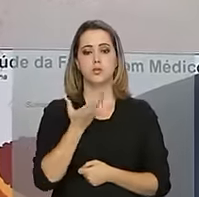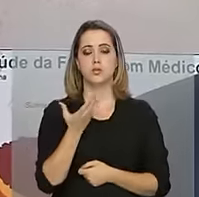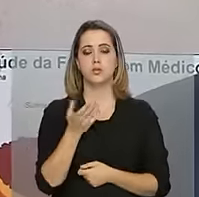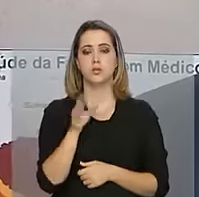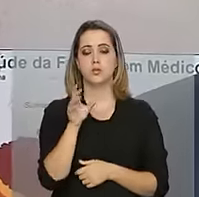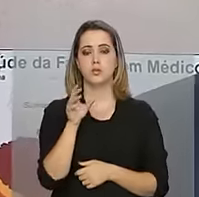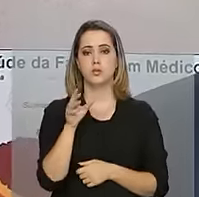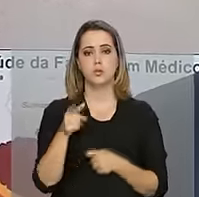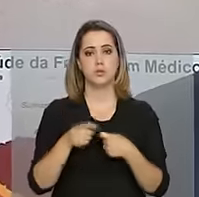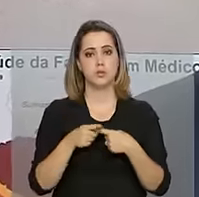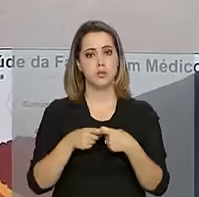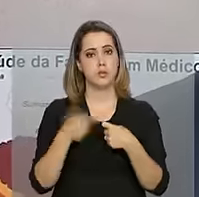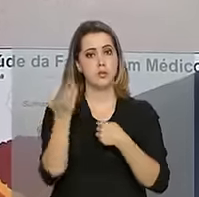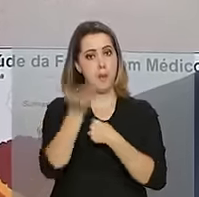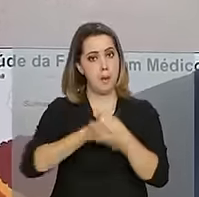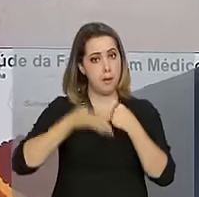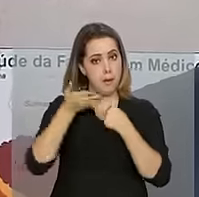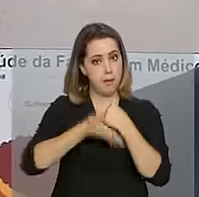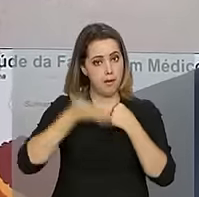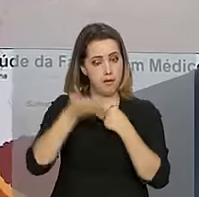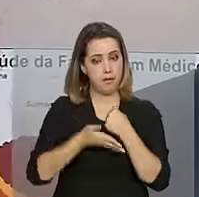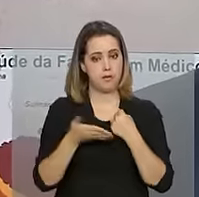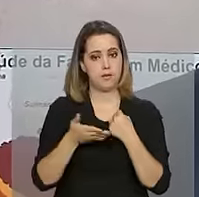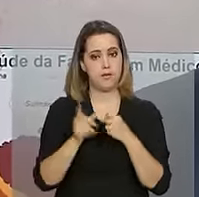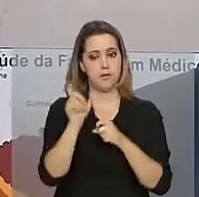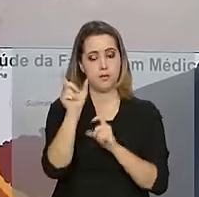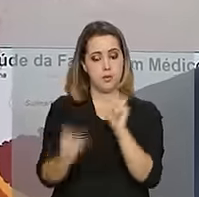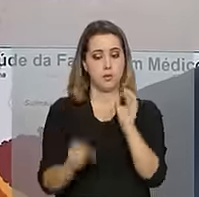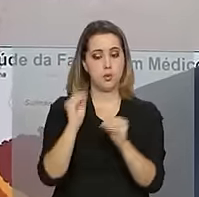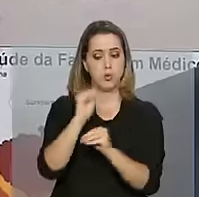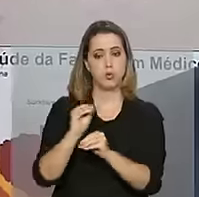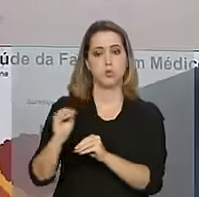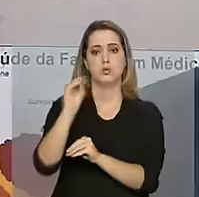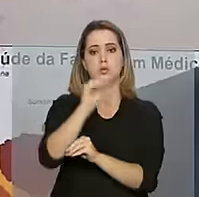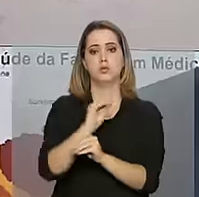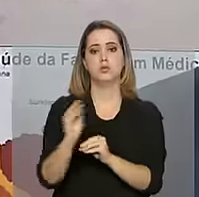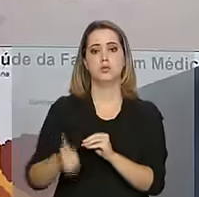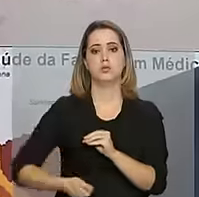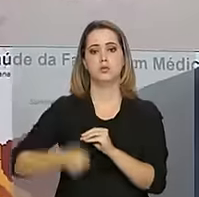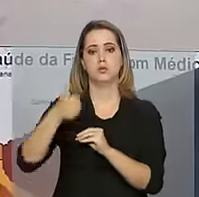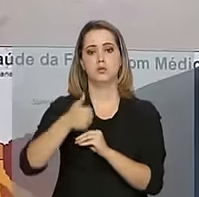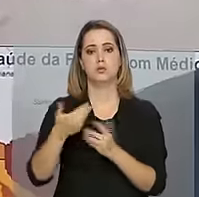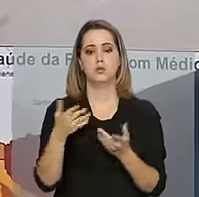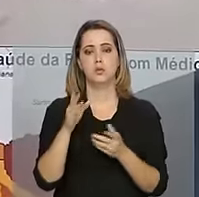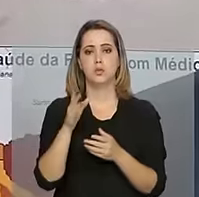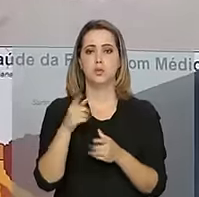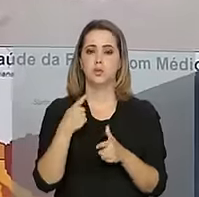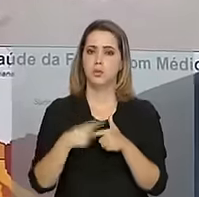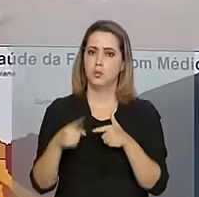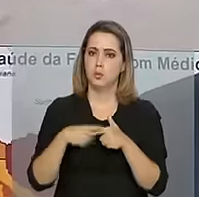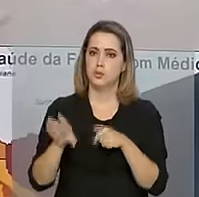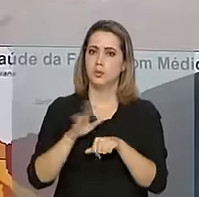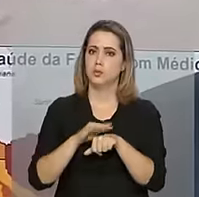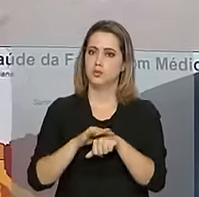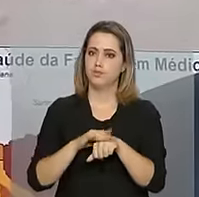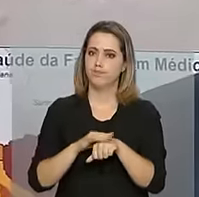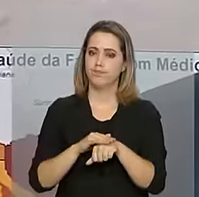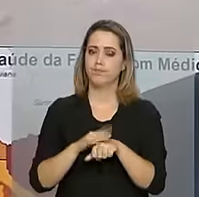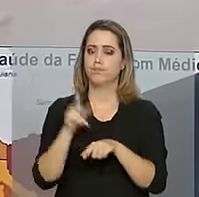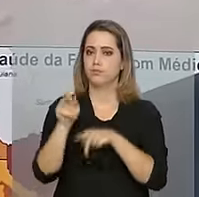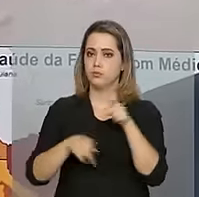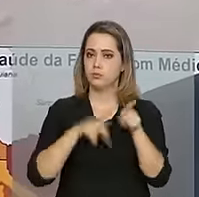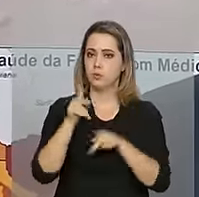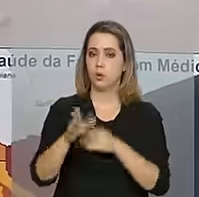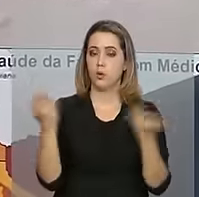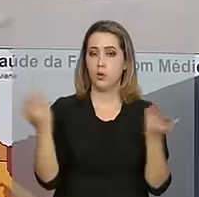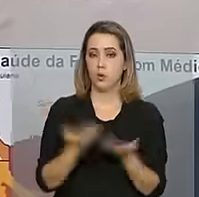básica, profissionais mais generalistas, ou seja, que atendam mais problemas de saúde da população. A gente sabe hoje, estudos